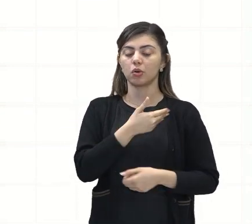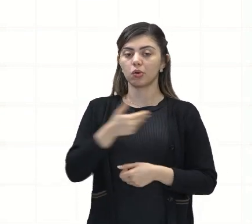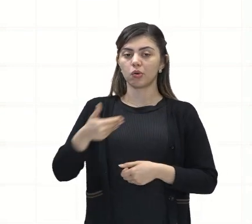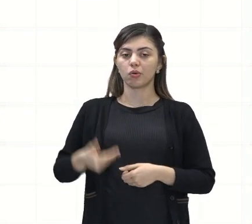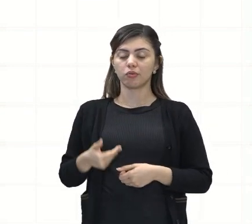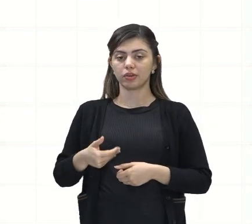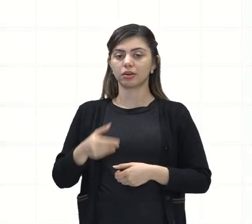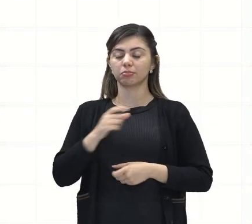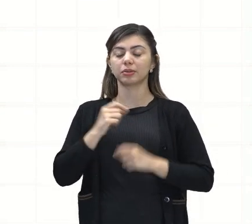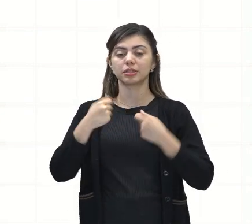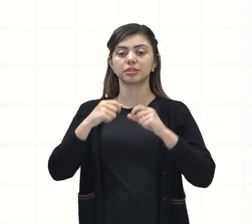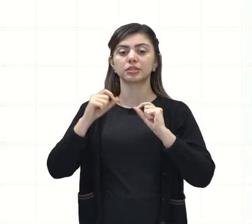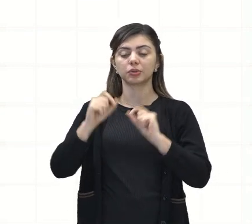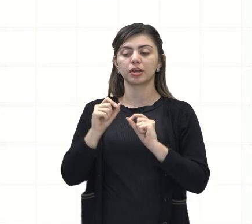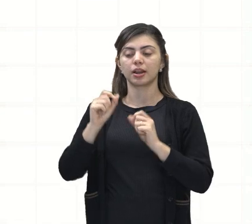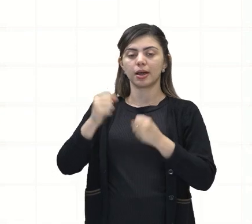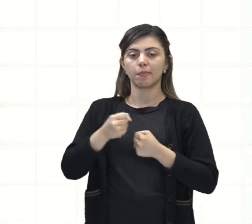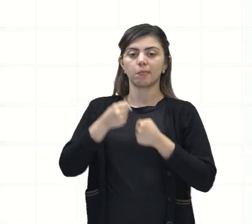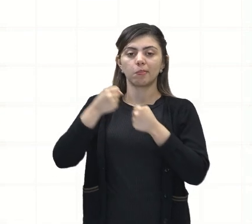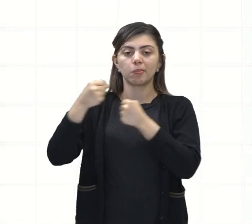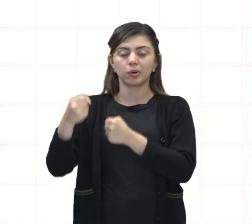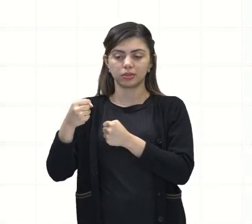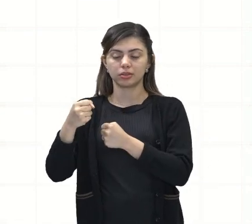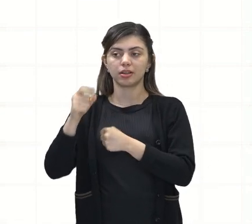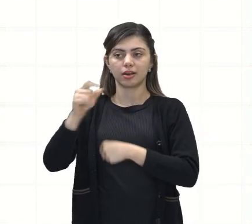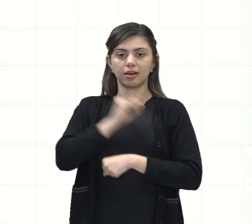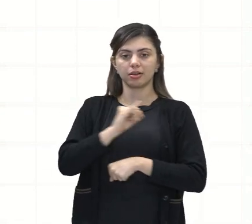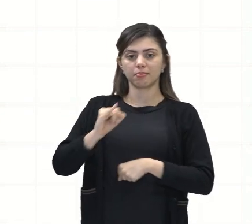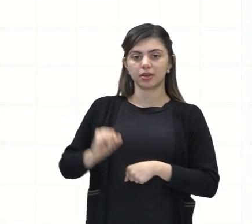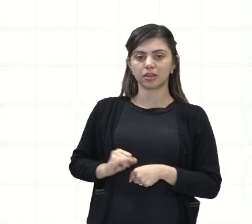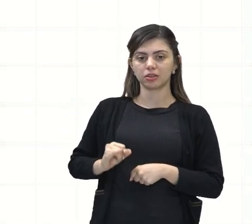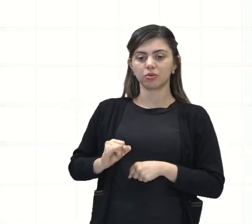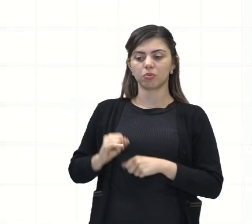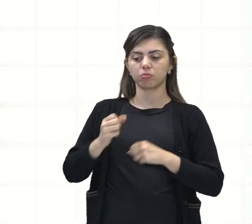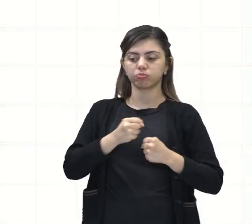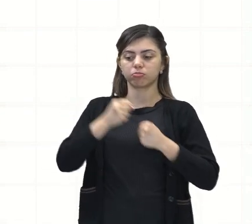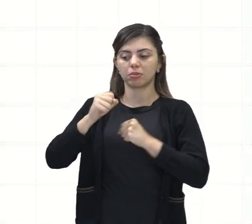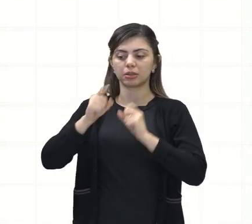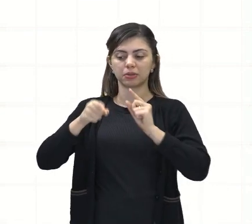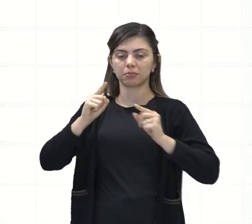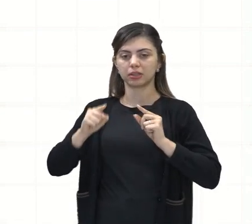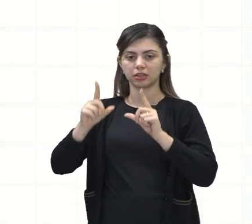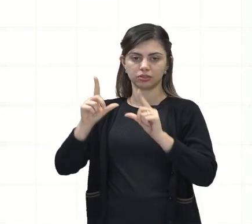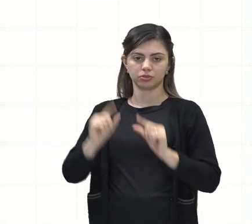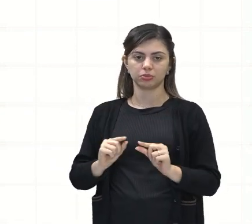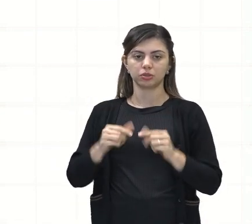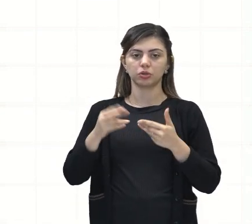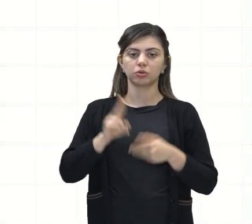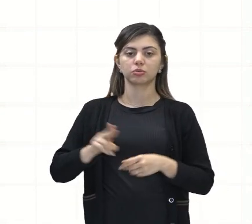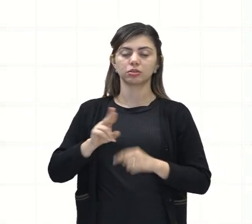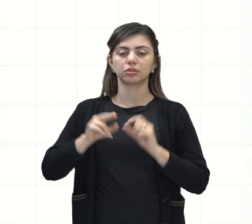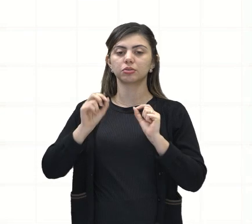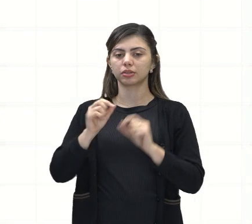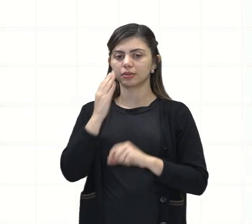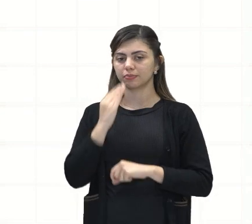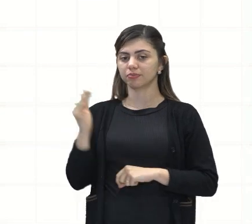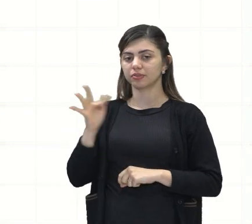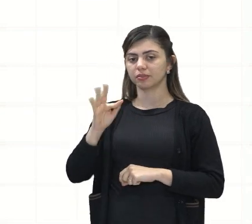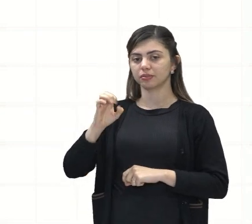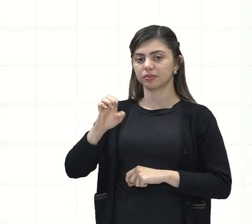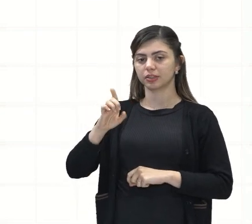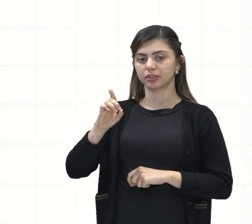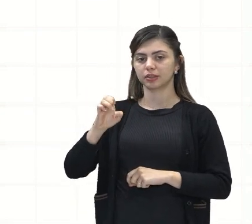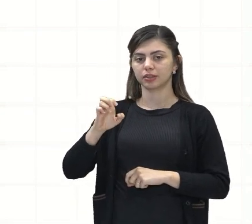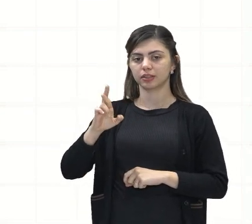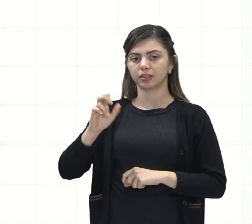então uma maior redução do poder do imperador, isso mesmo, através do federalismo.